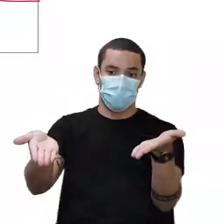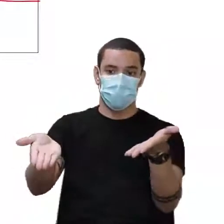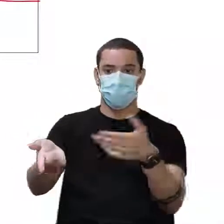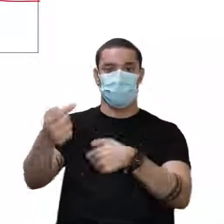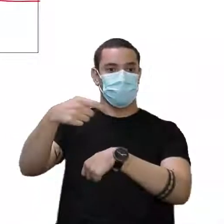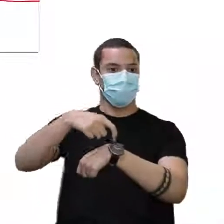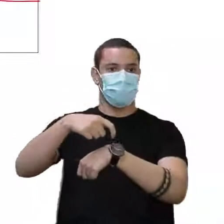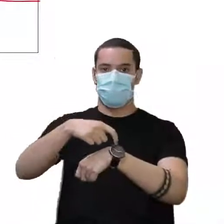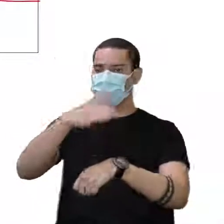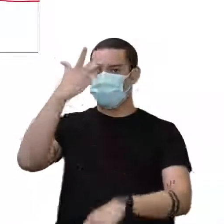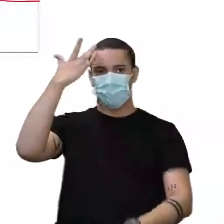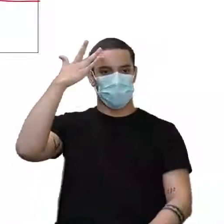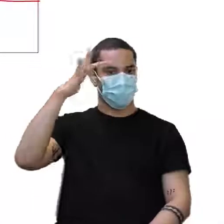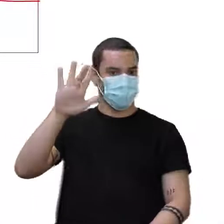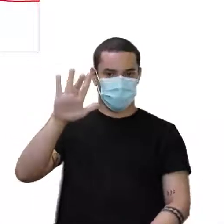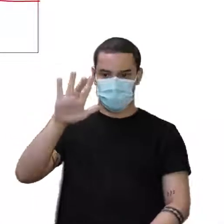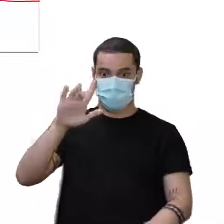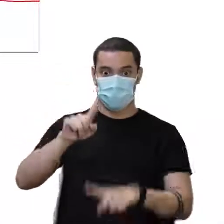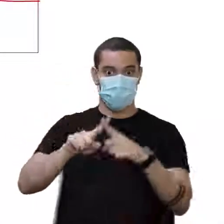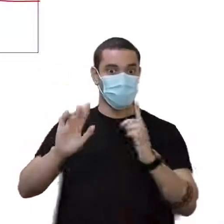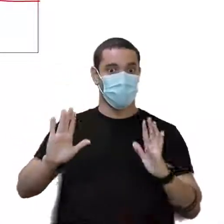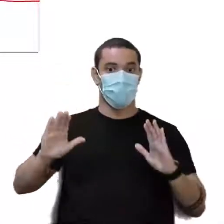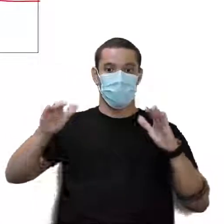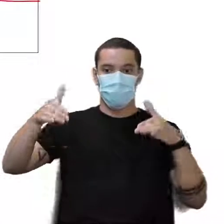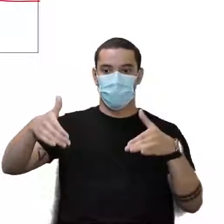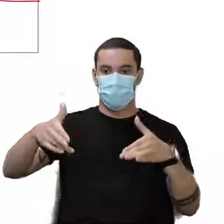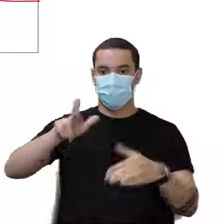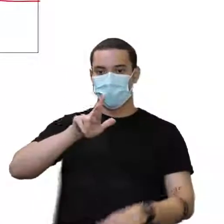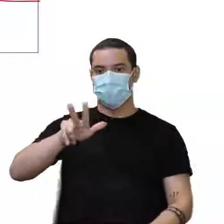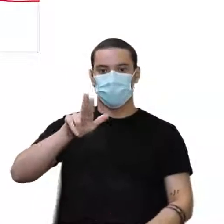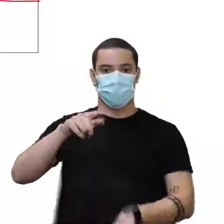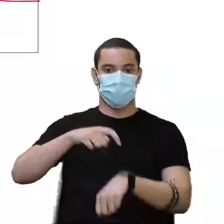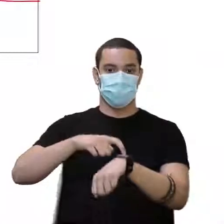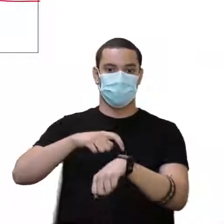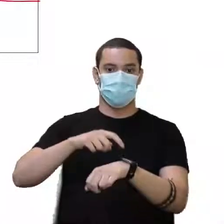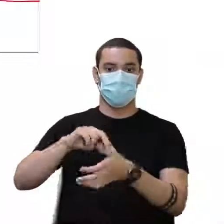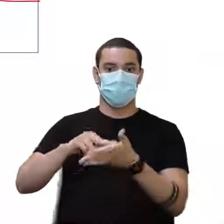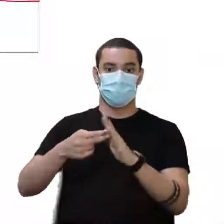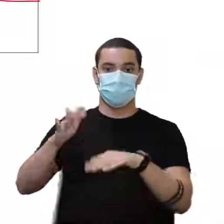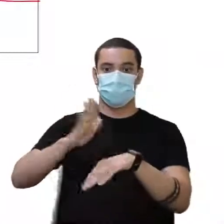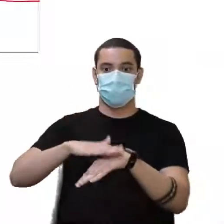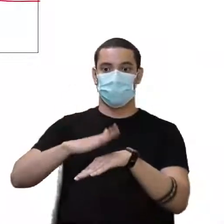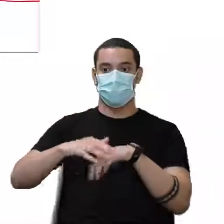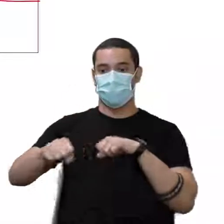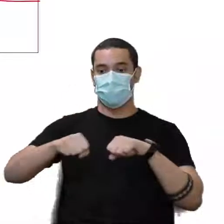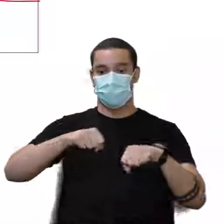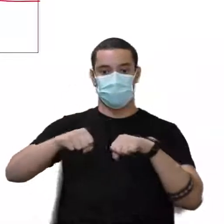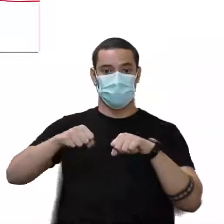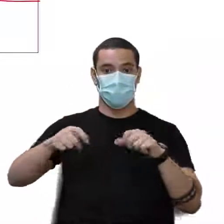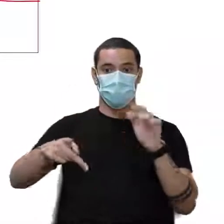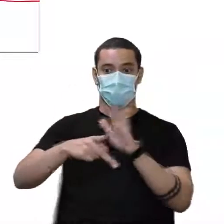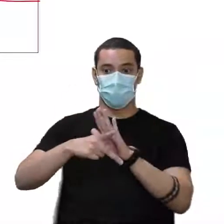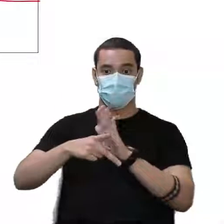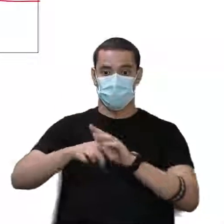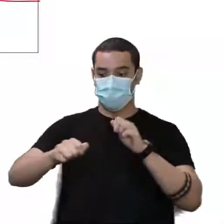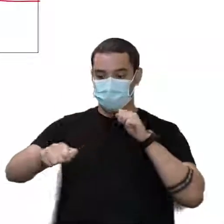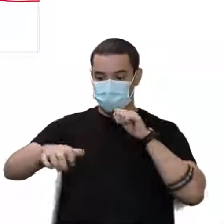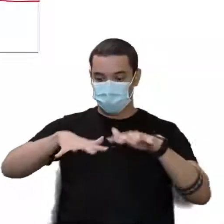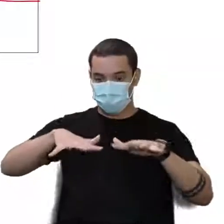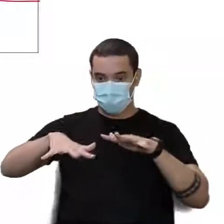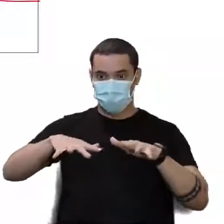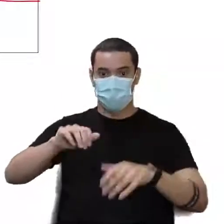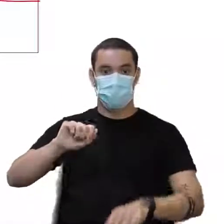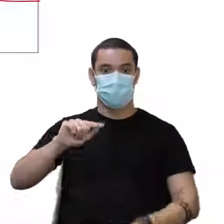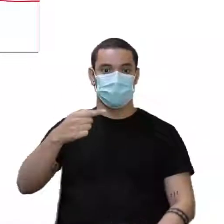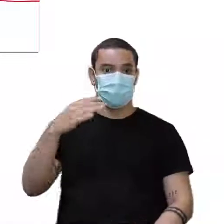tempo. Aqui o foco não é no tempo, aqui o foco é na ação, que eles se conheceram. No